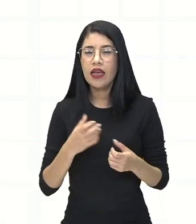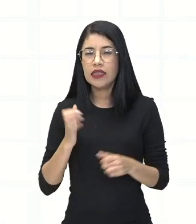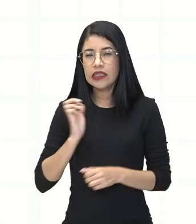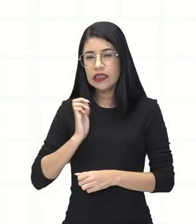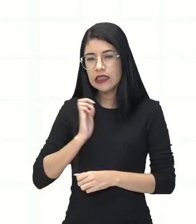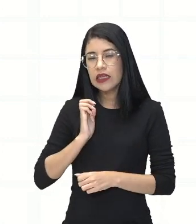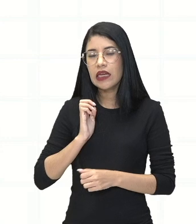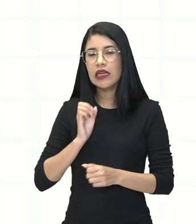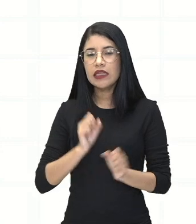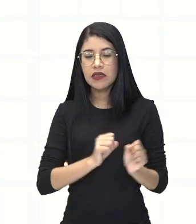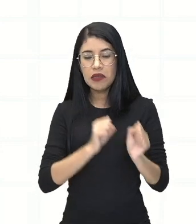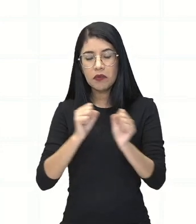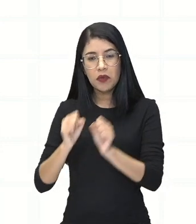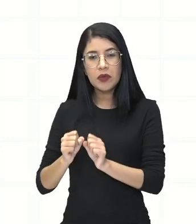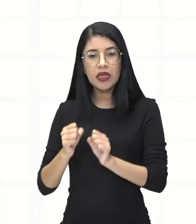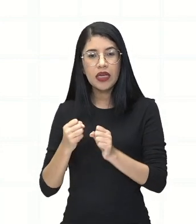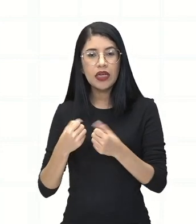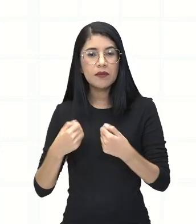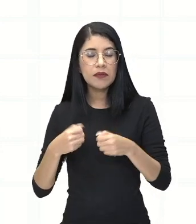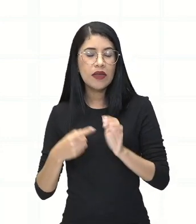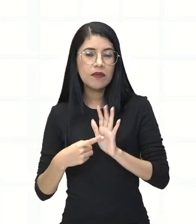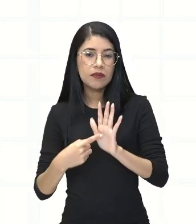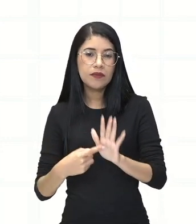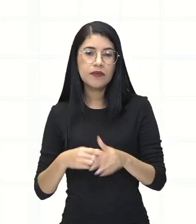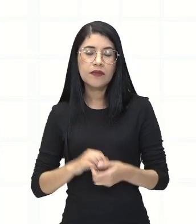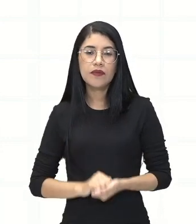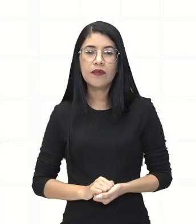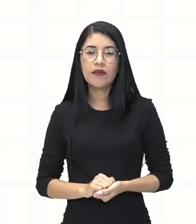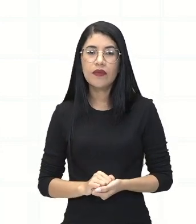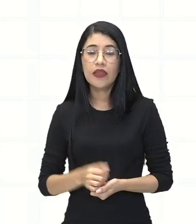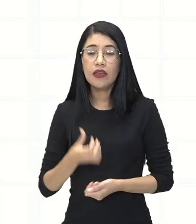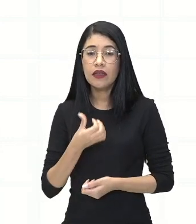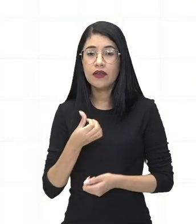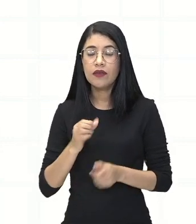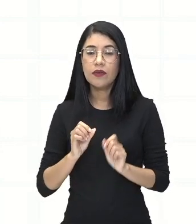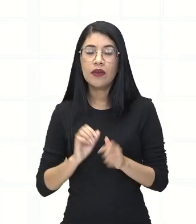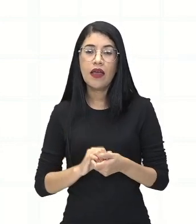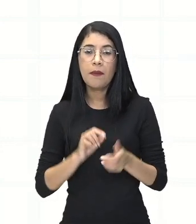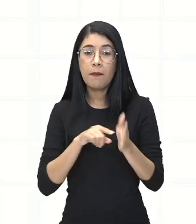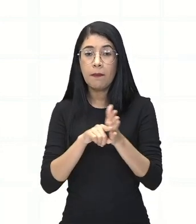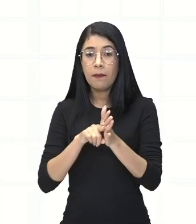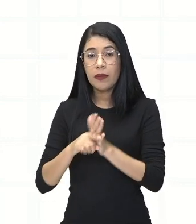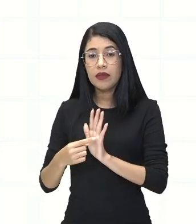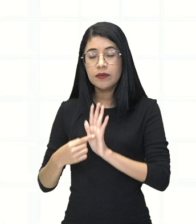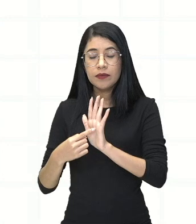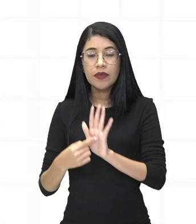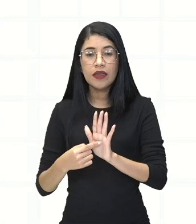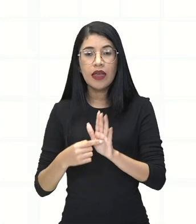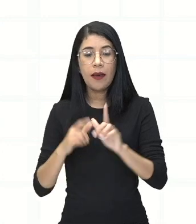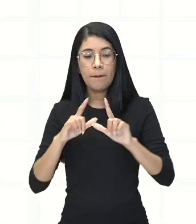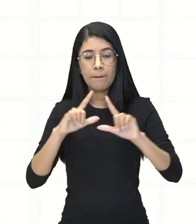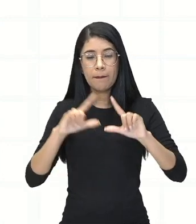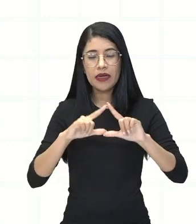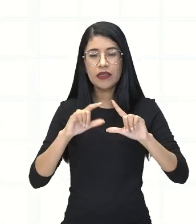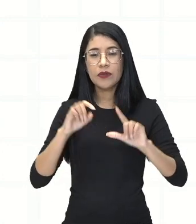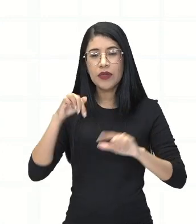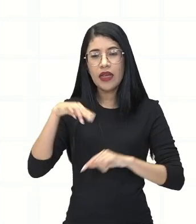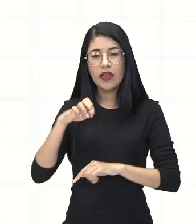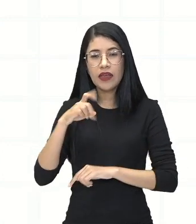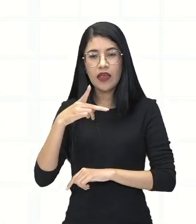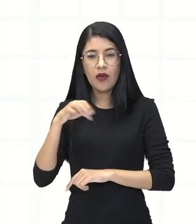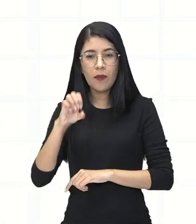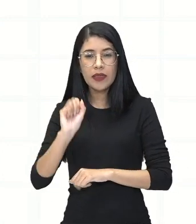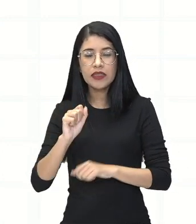ele tinha poder, né? E o 6º item fala, estudos revelam que a maior de todas as pirâmides é a de Quéops.